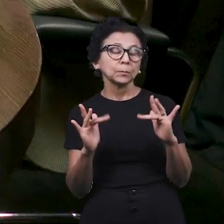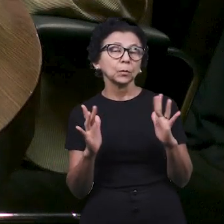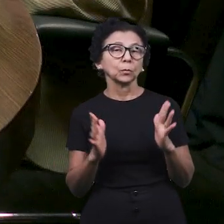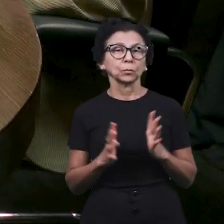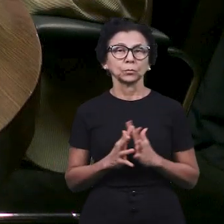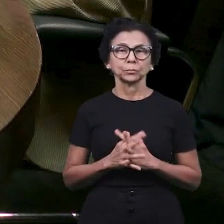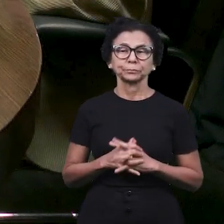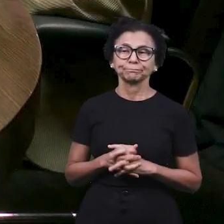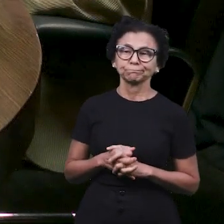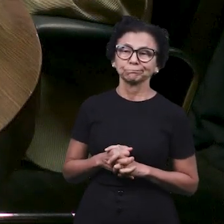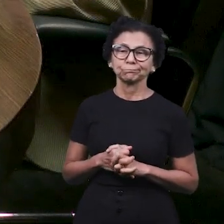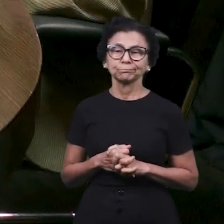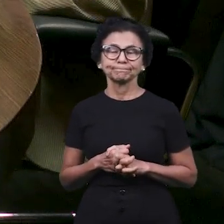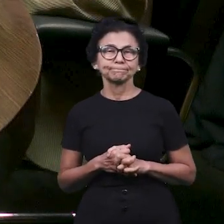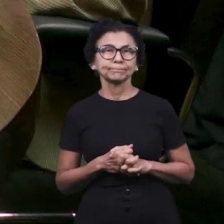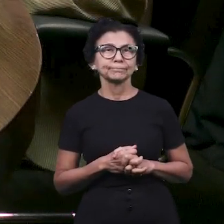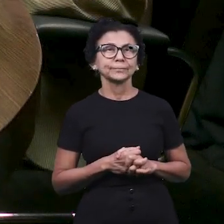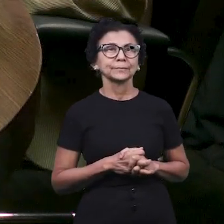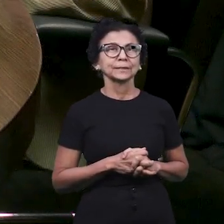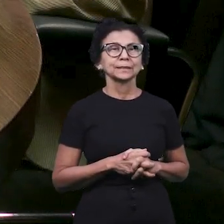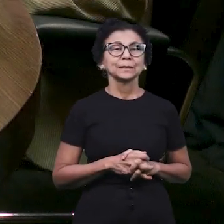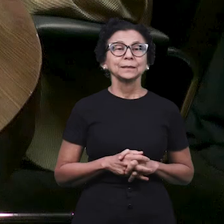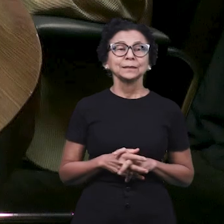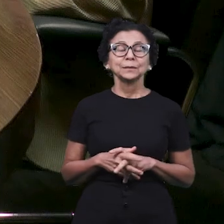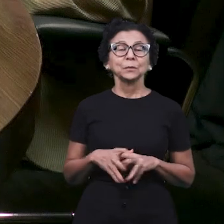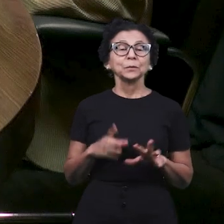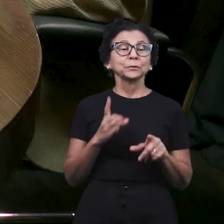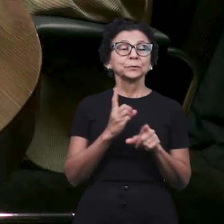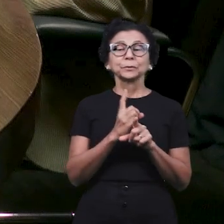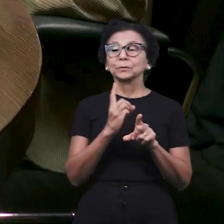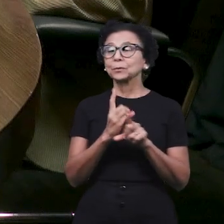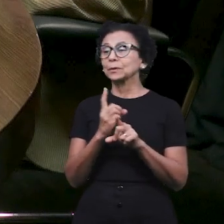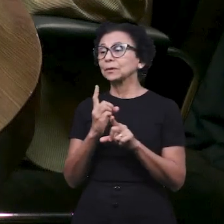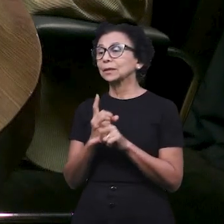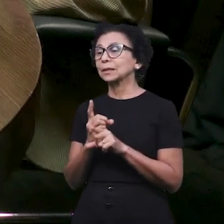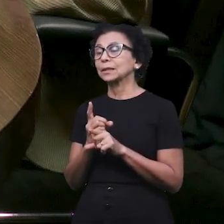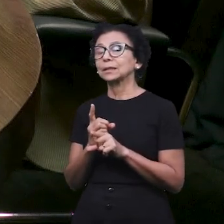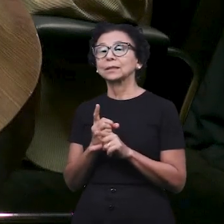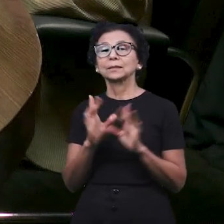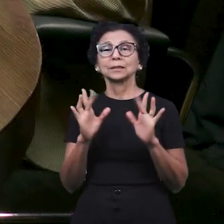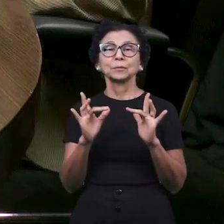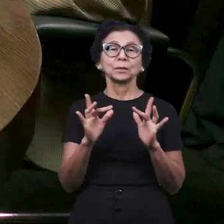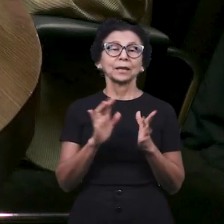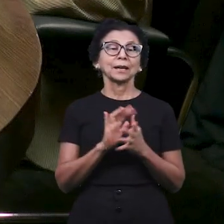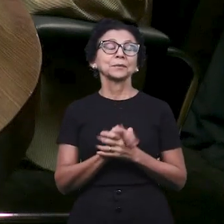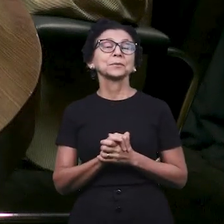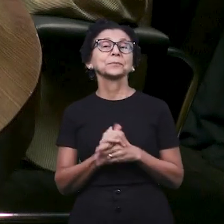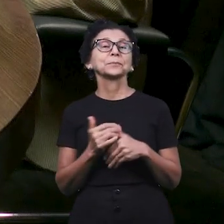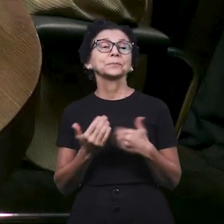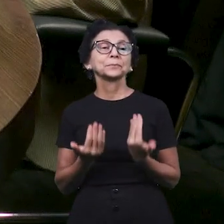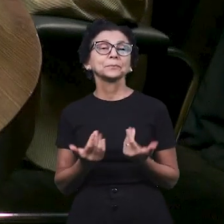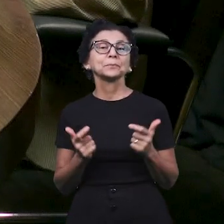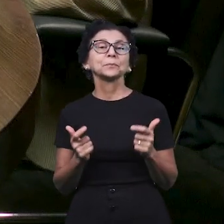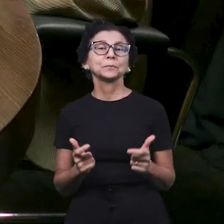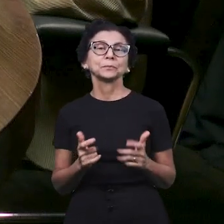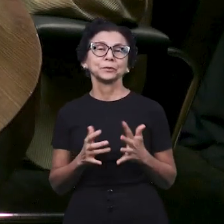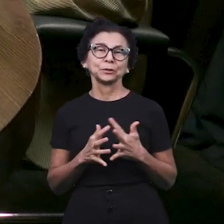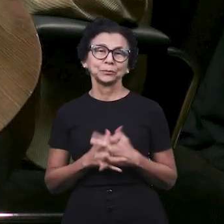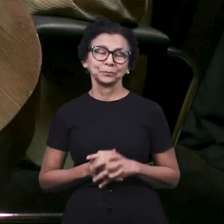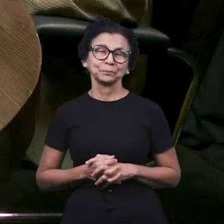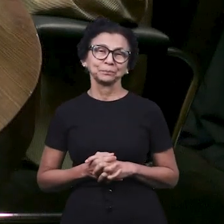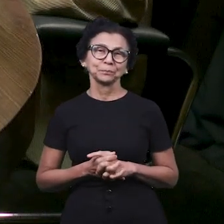onde achar, né, ali o seu namorado, futuro esposo ou namorada, futura esposa? Nós